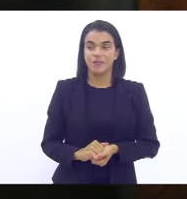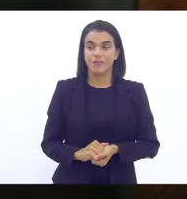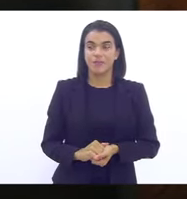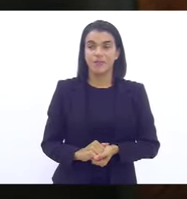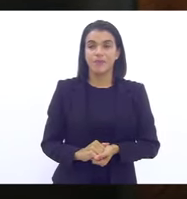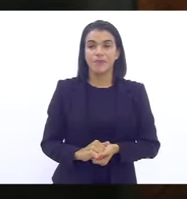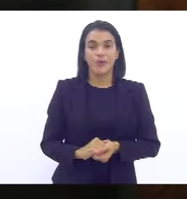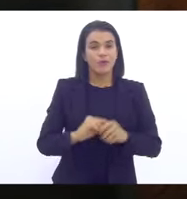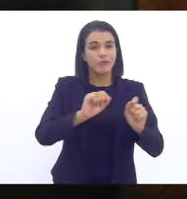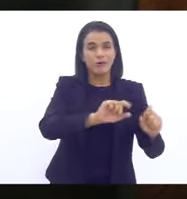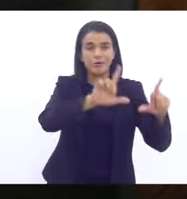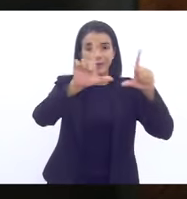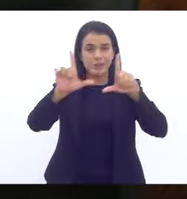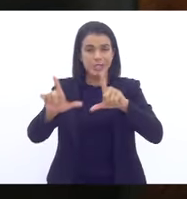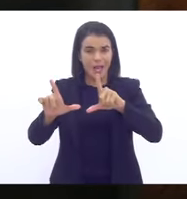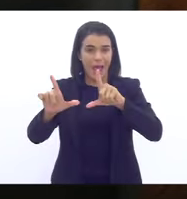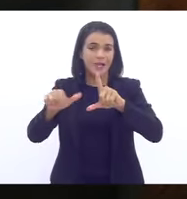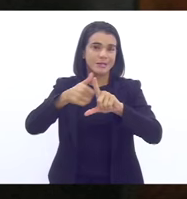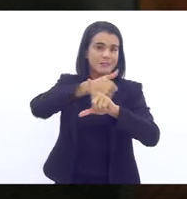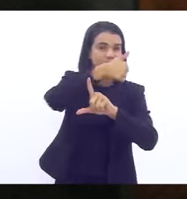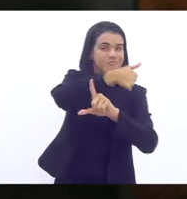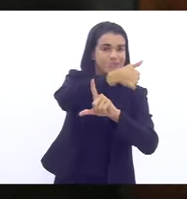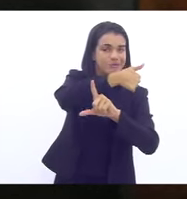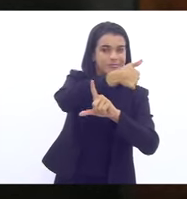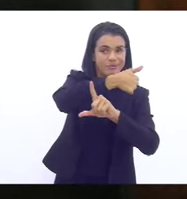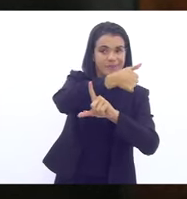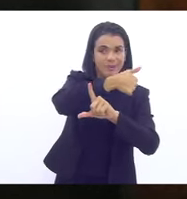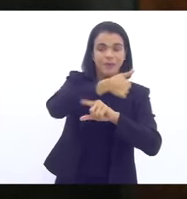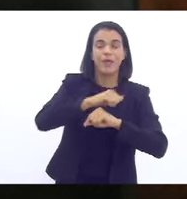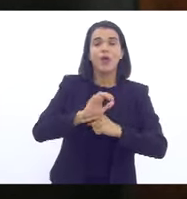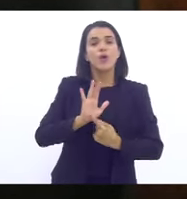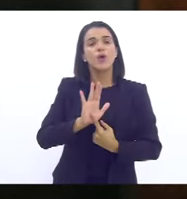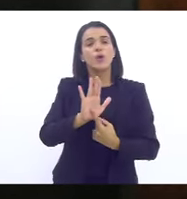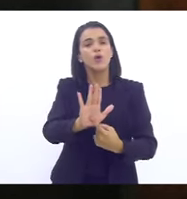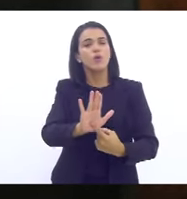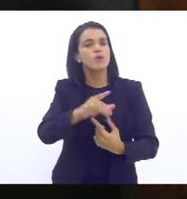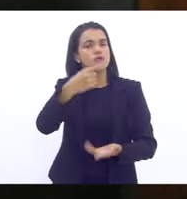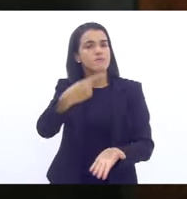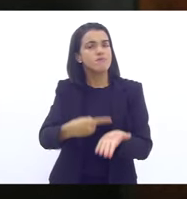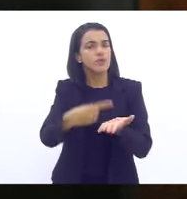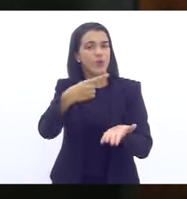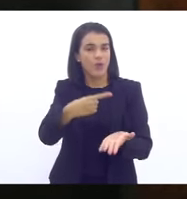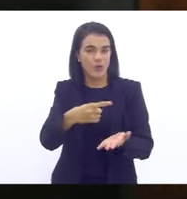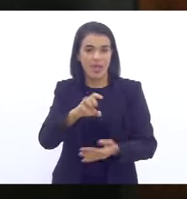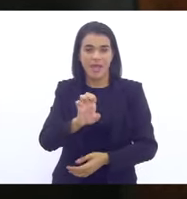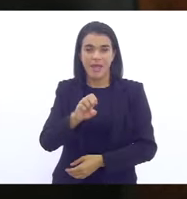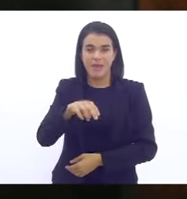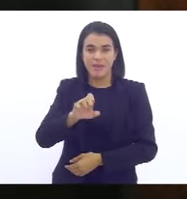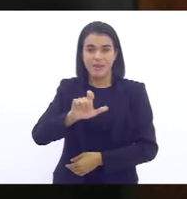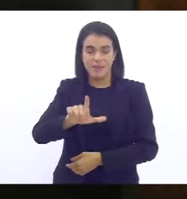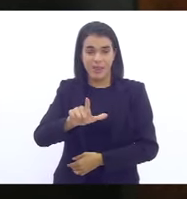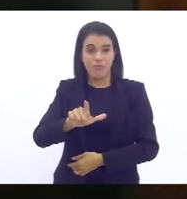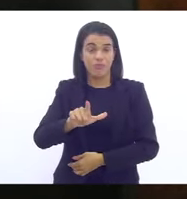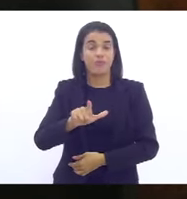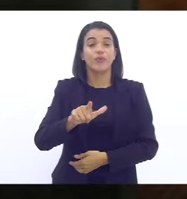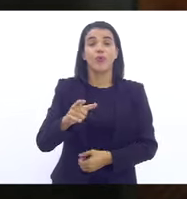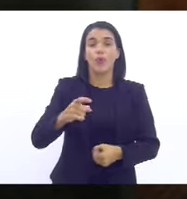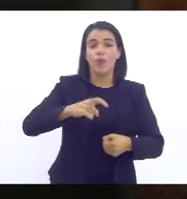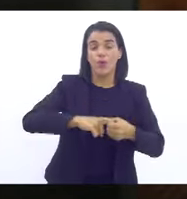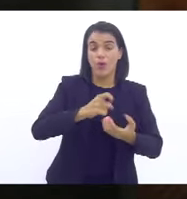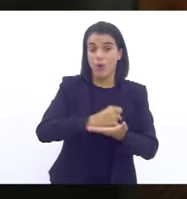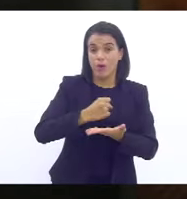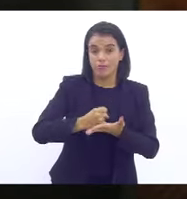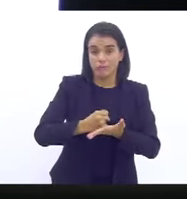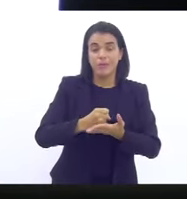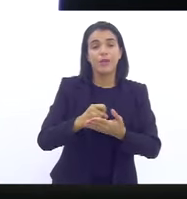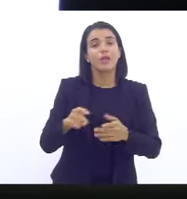No slide anterior, eu mostrei aos senhores o compromisso da Enel com a concessão e com nossos clientes e com